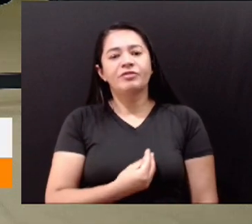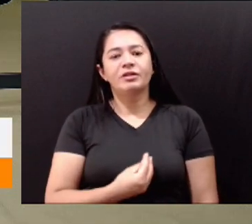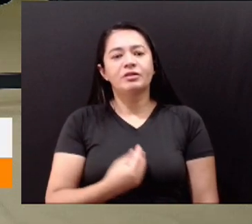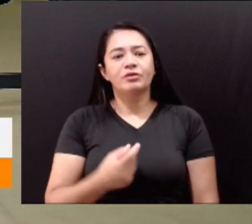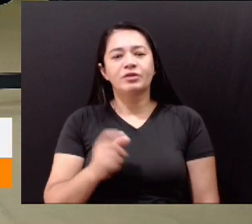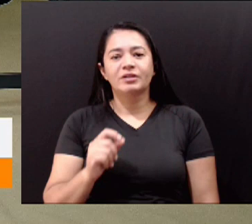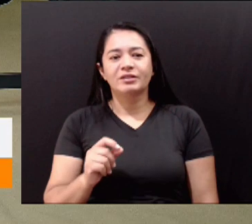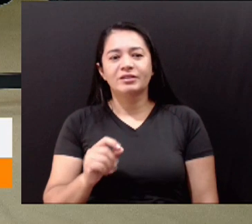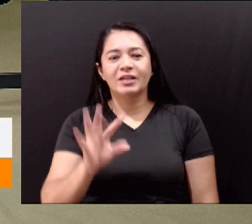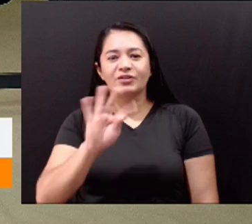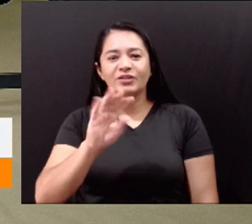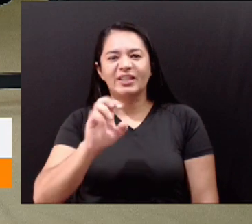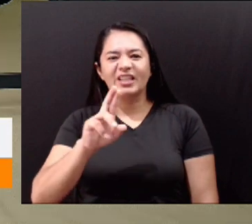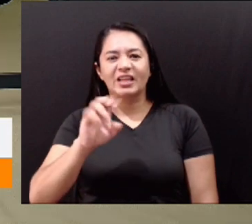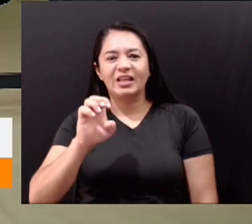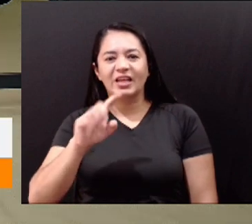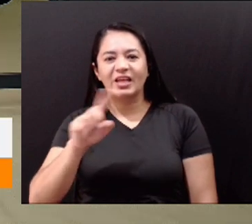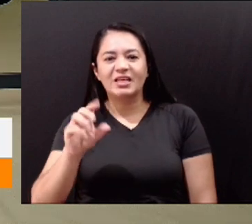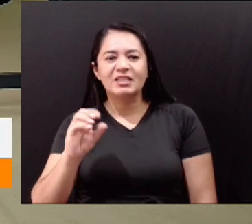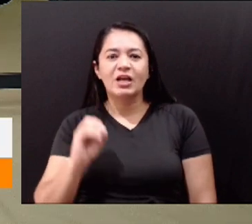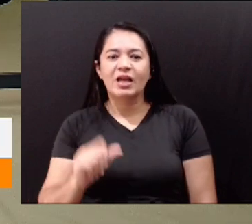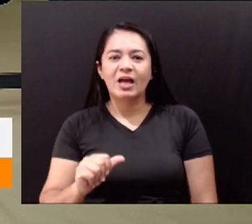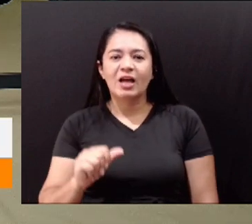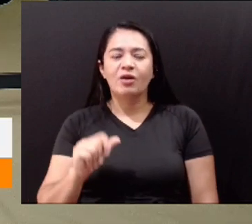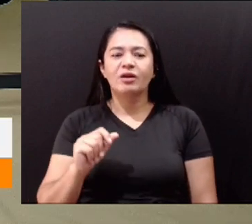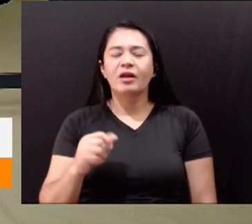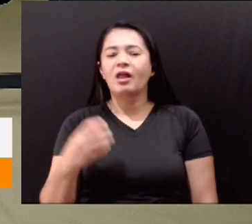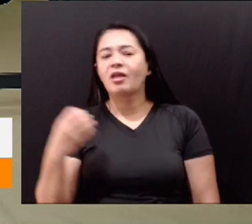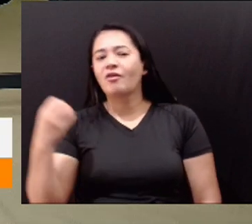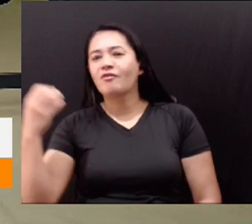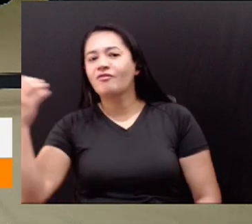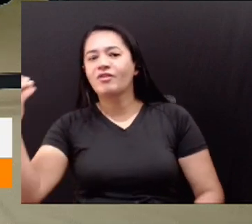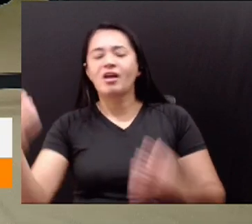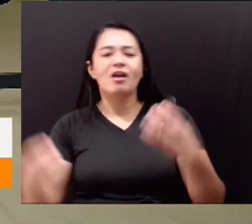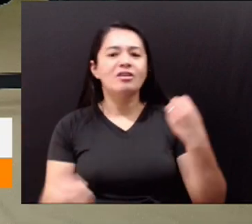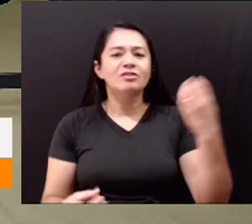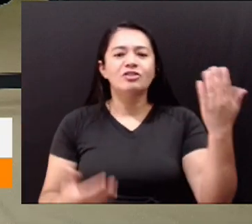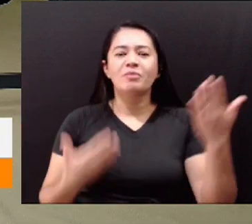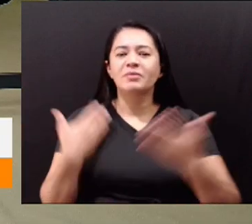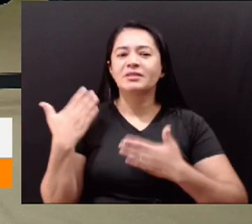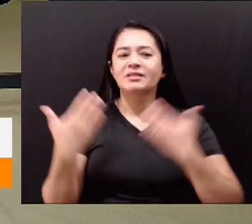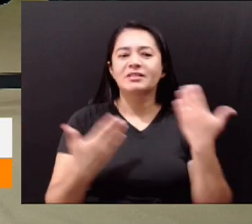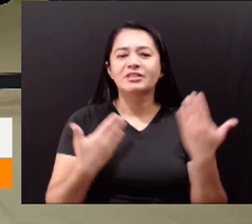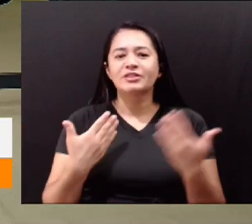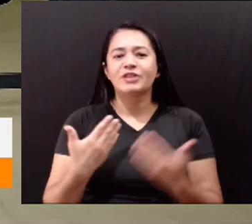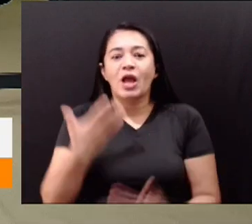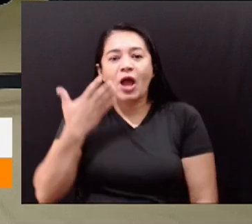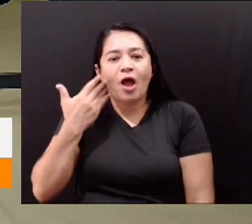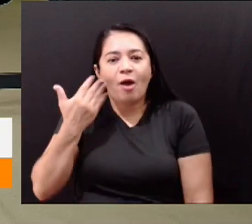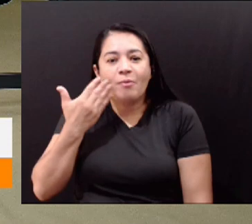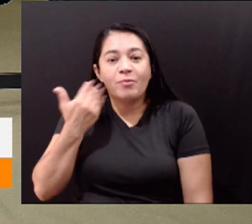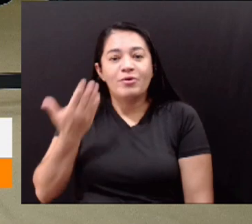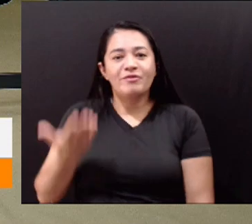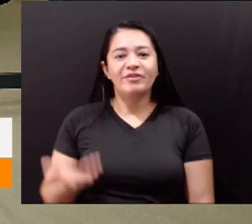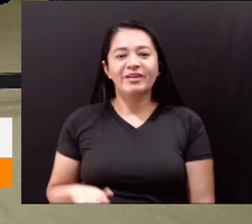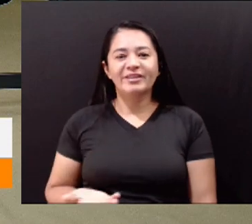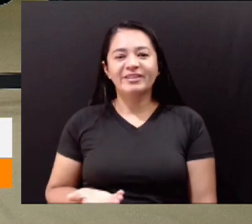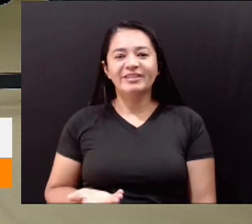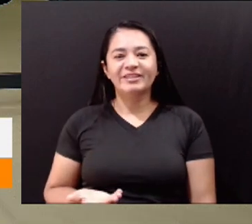que ela está viajando, ela está passeando, ela está curtindo. Ela tem a sensação